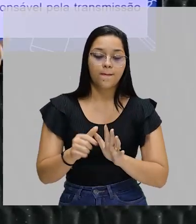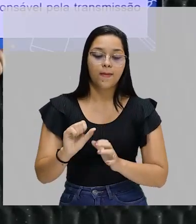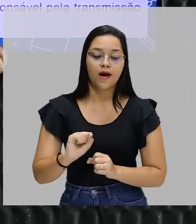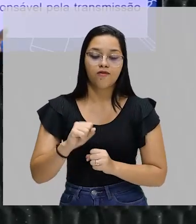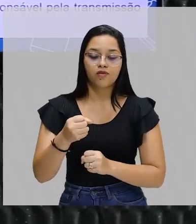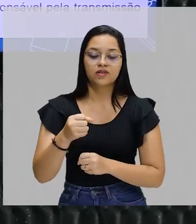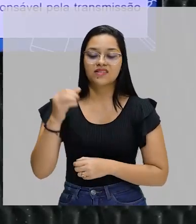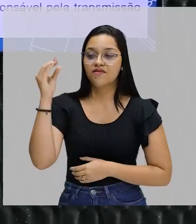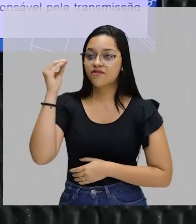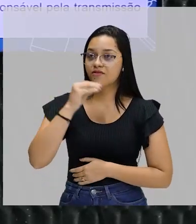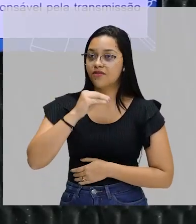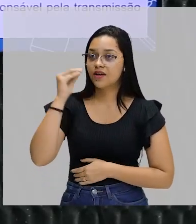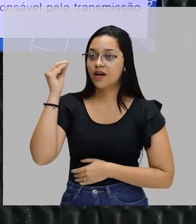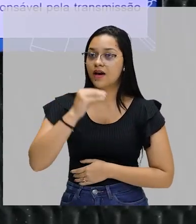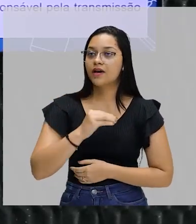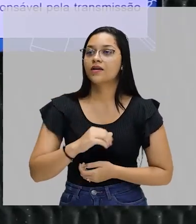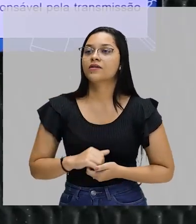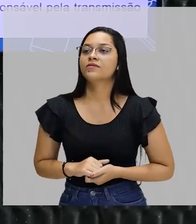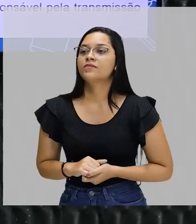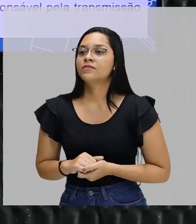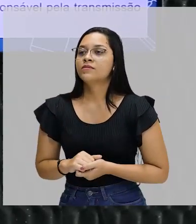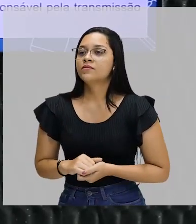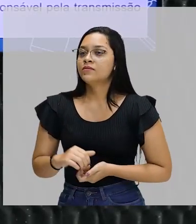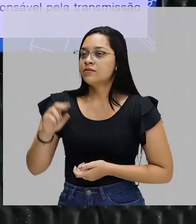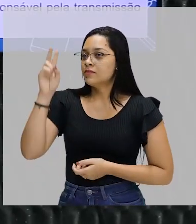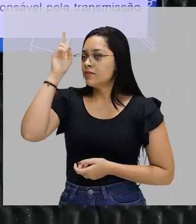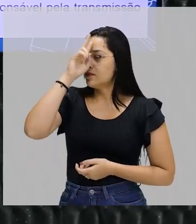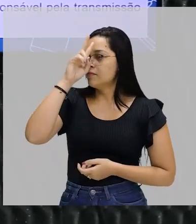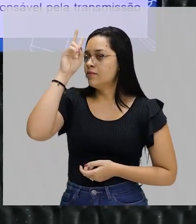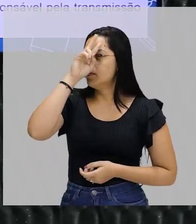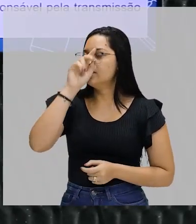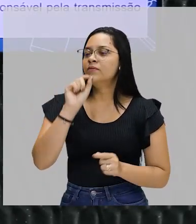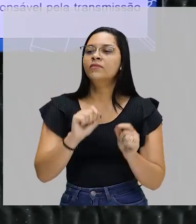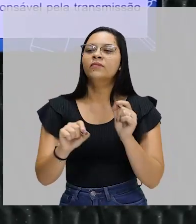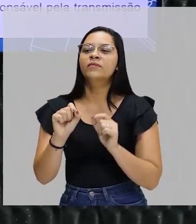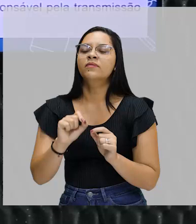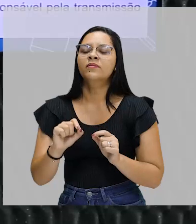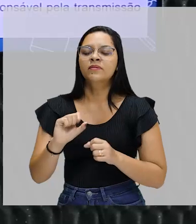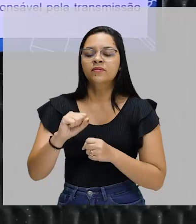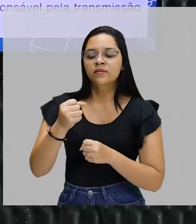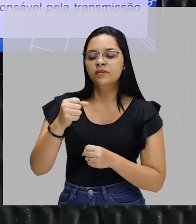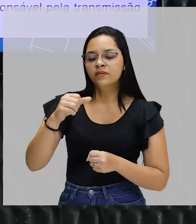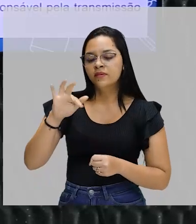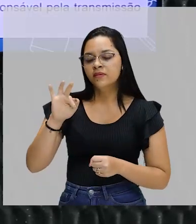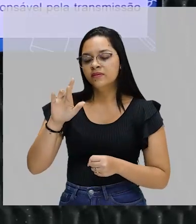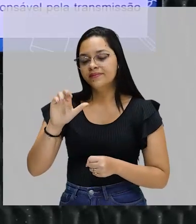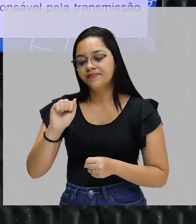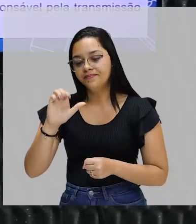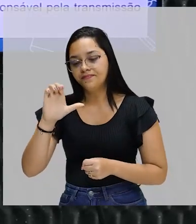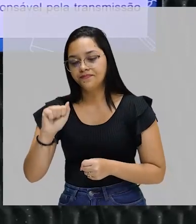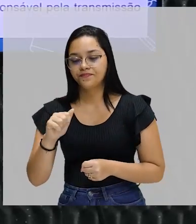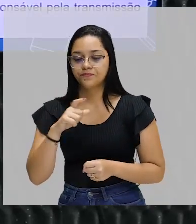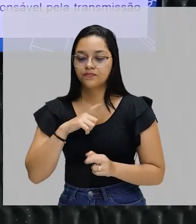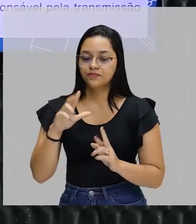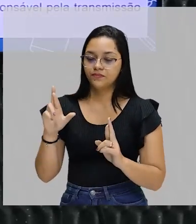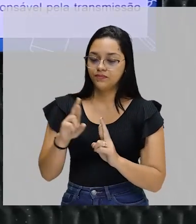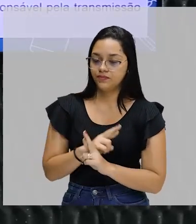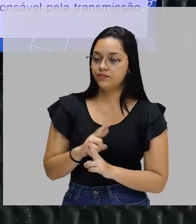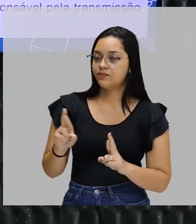nuclear fraca. Tá, ok? Lembra o seguinte, força nuclear fraca tem uma